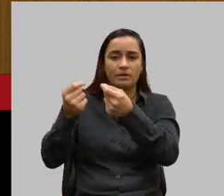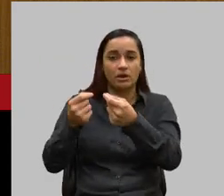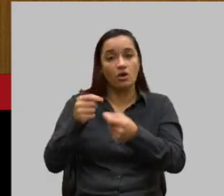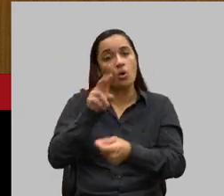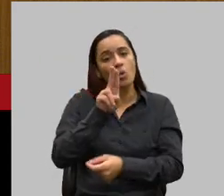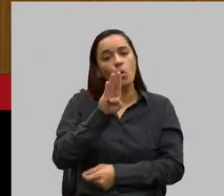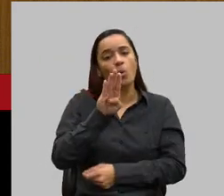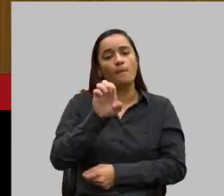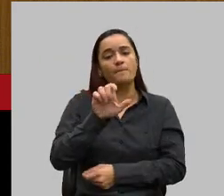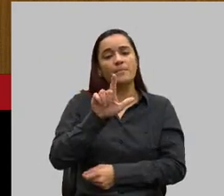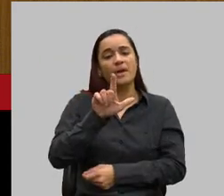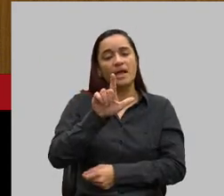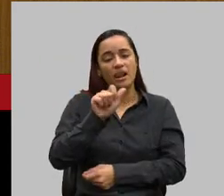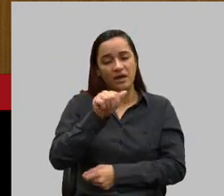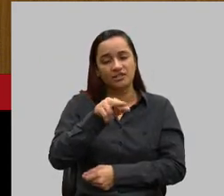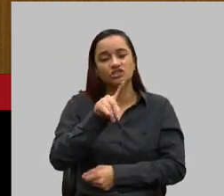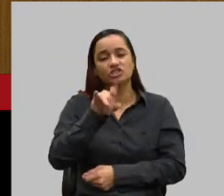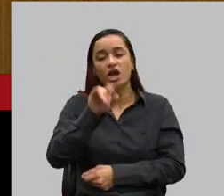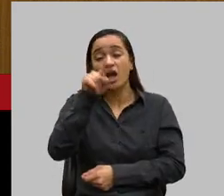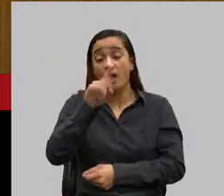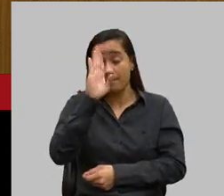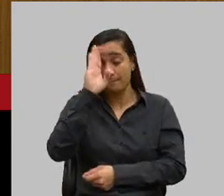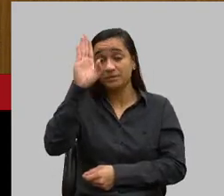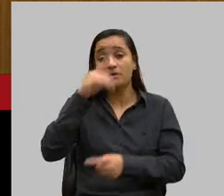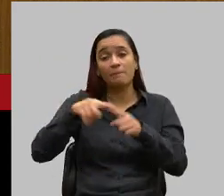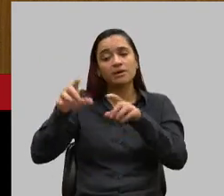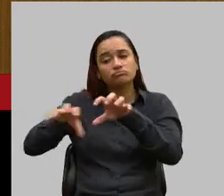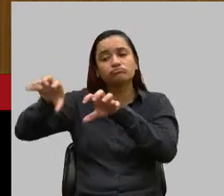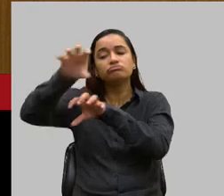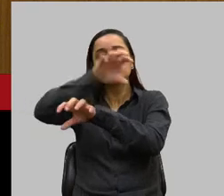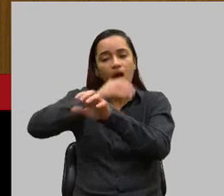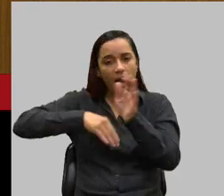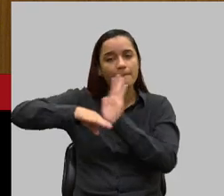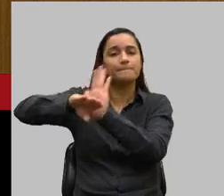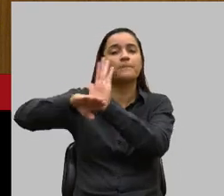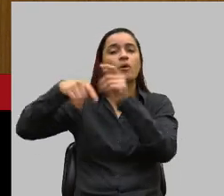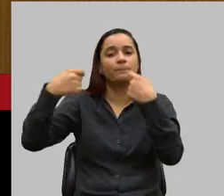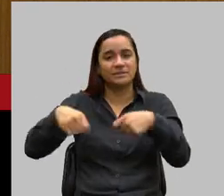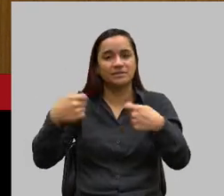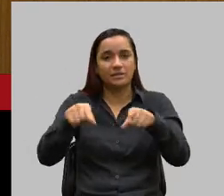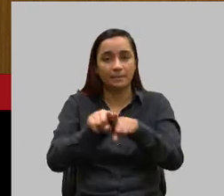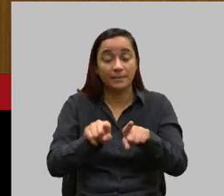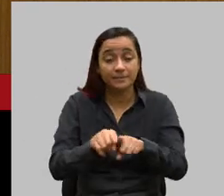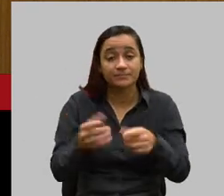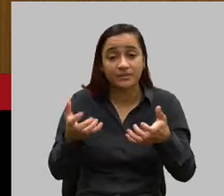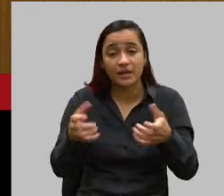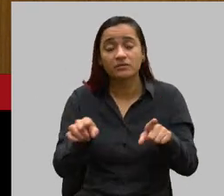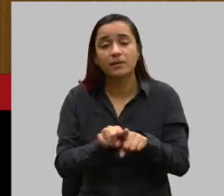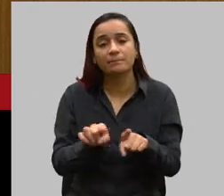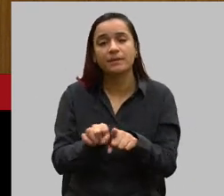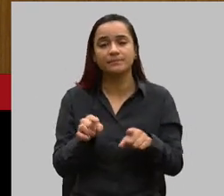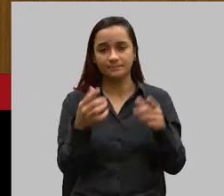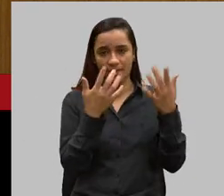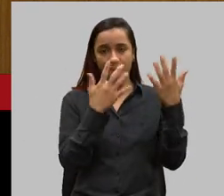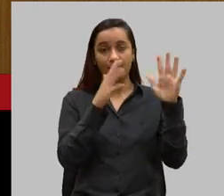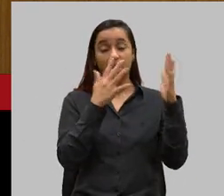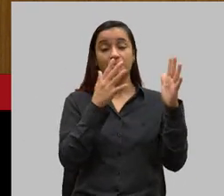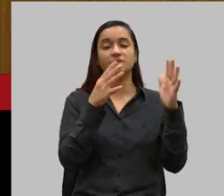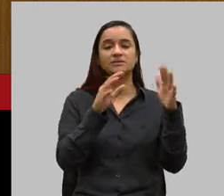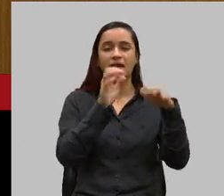certeza e nós precisamos do seu apoio para levar esses investimentos para lá quero parabenizar também o estado na mudança de opinião